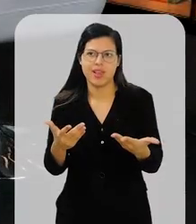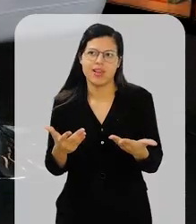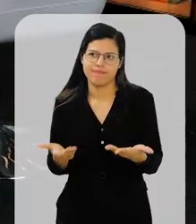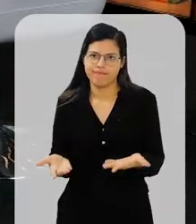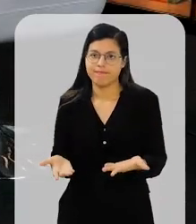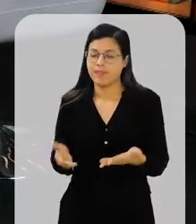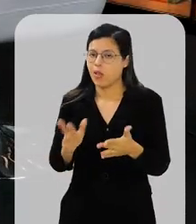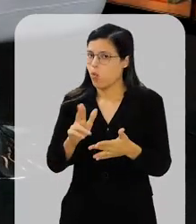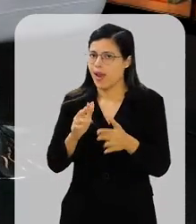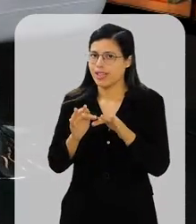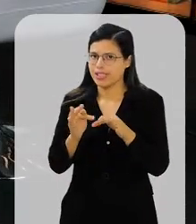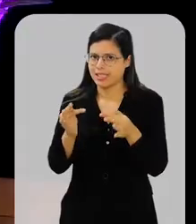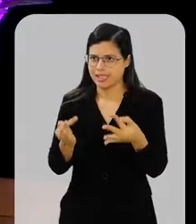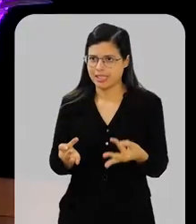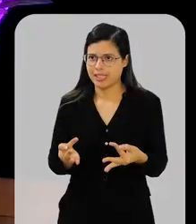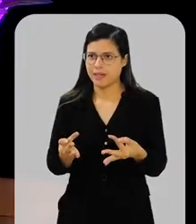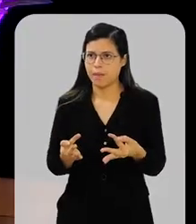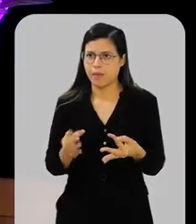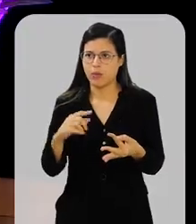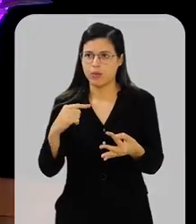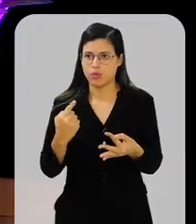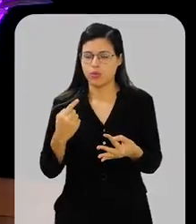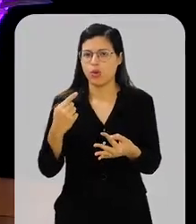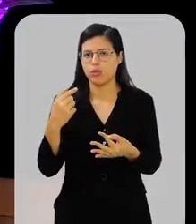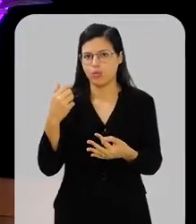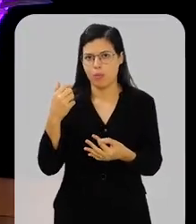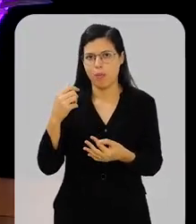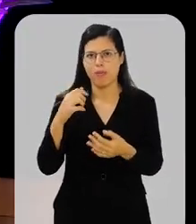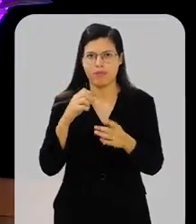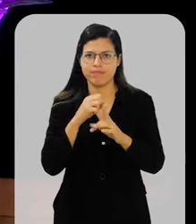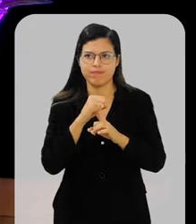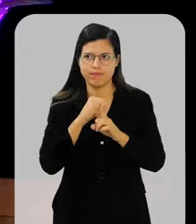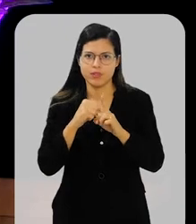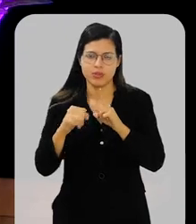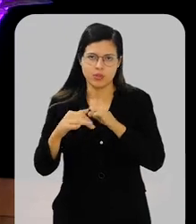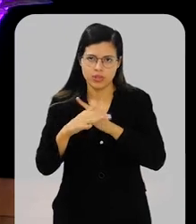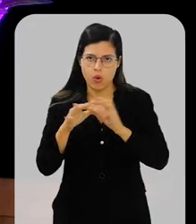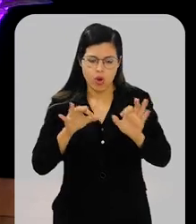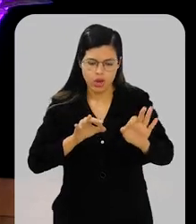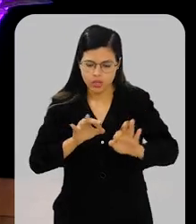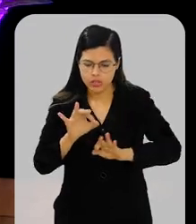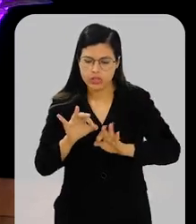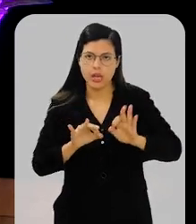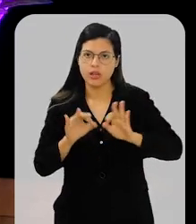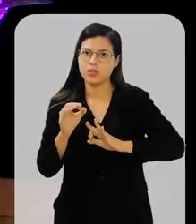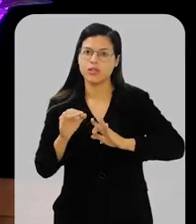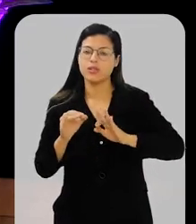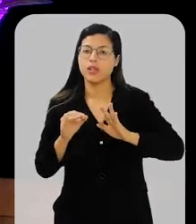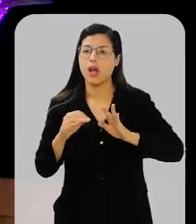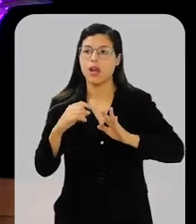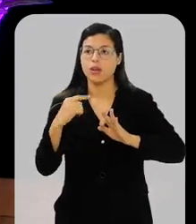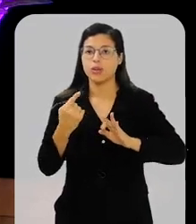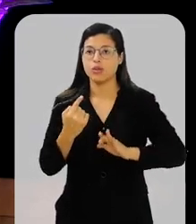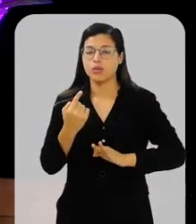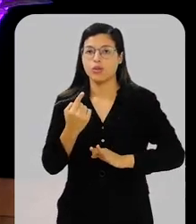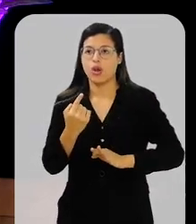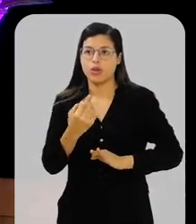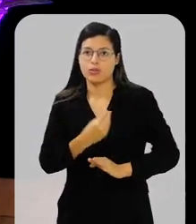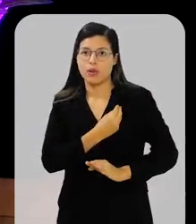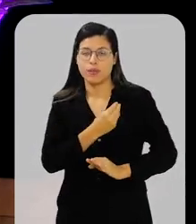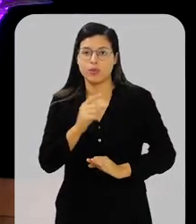é muito simples, né? Nós somos uma sociedade civil organizada, né? E nós vivemos